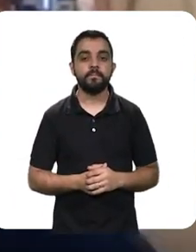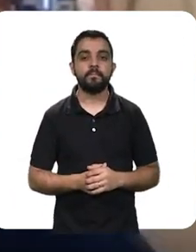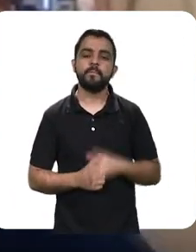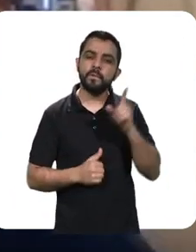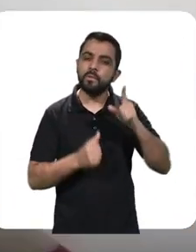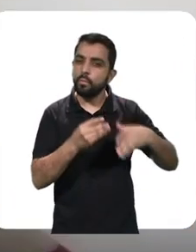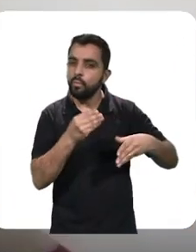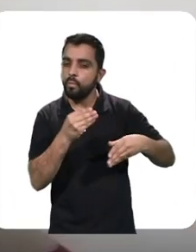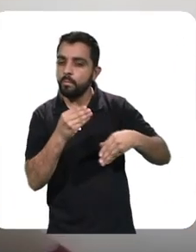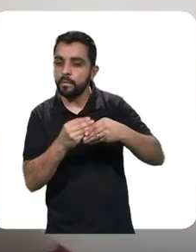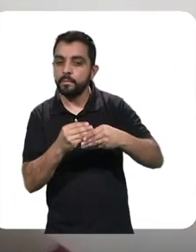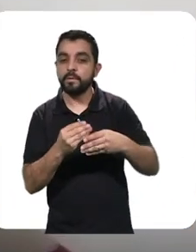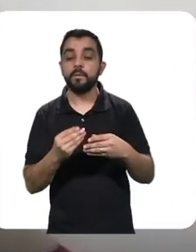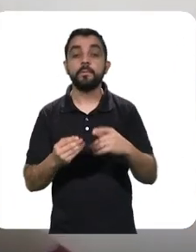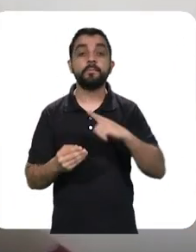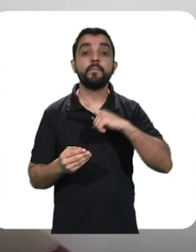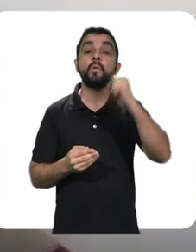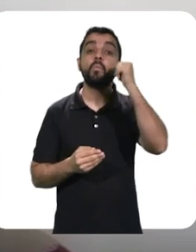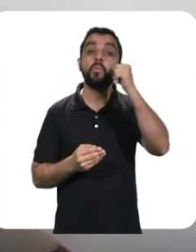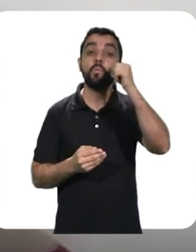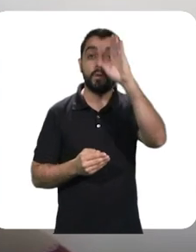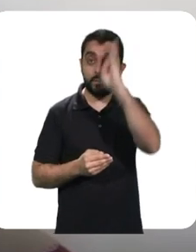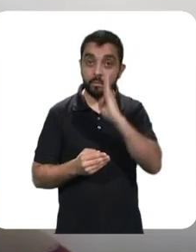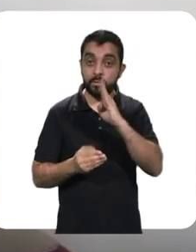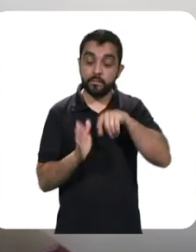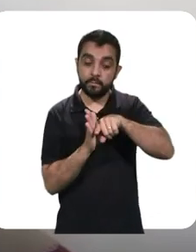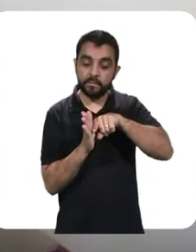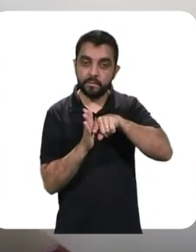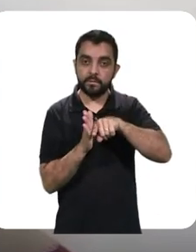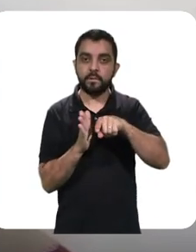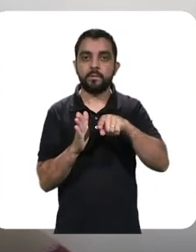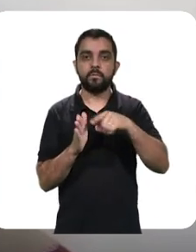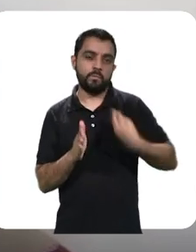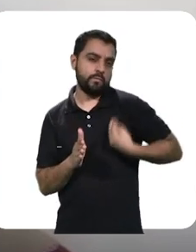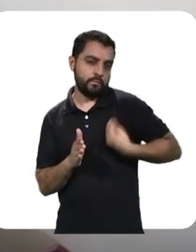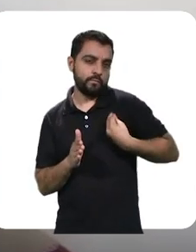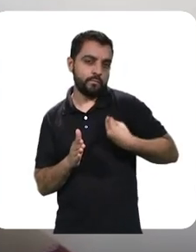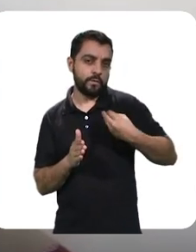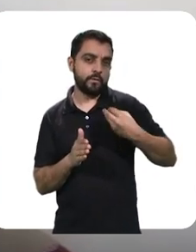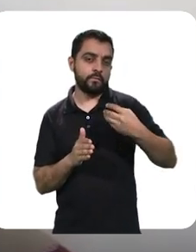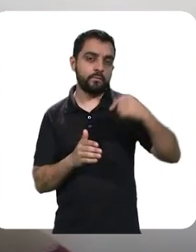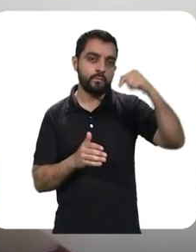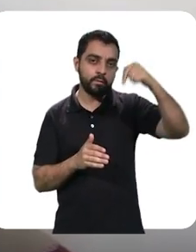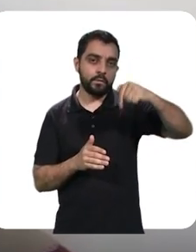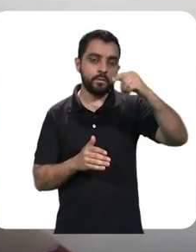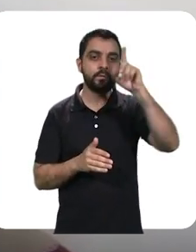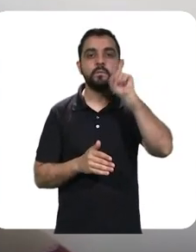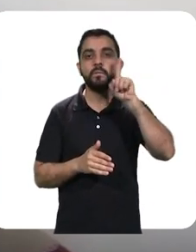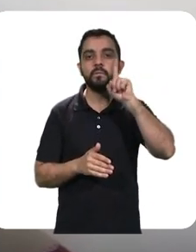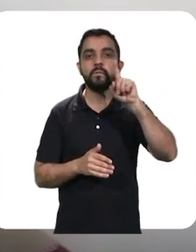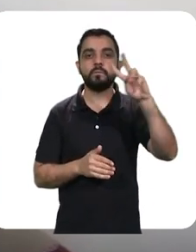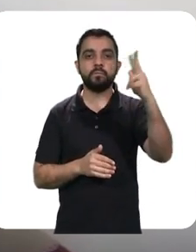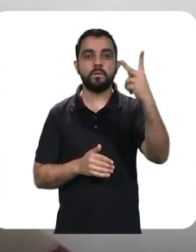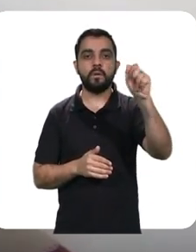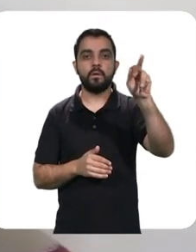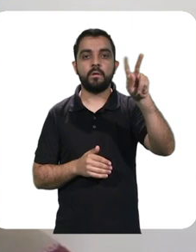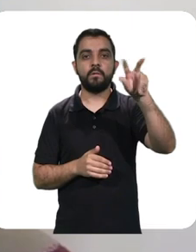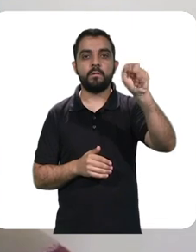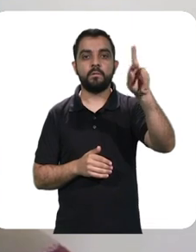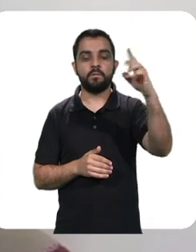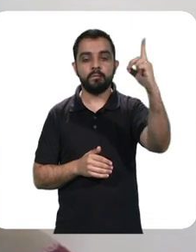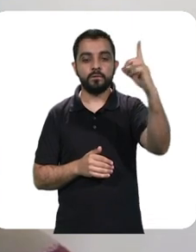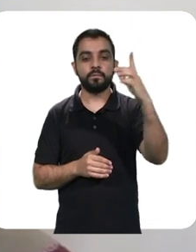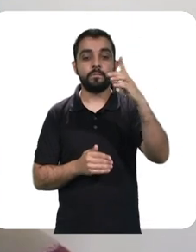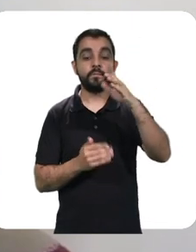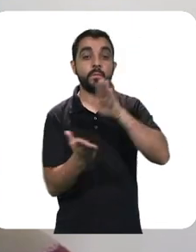professora Cristina, tem uma pesquisadora brasileira aqui em Harvard, o nome dela é Márcia Castro, ela acabou de publicar um